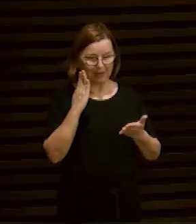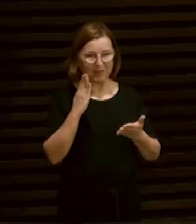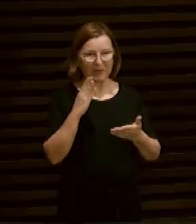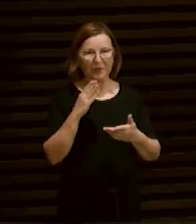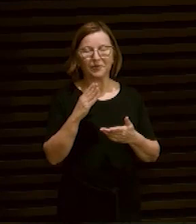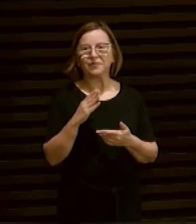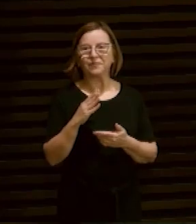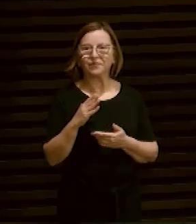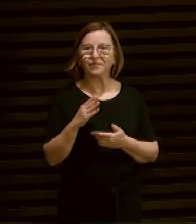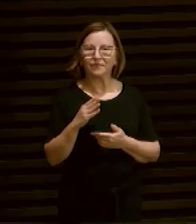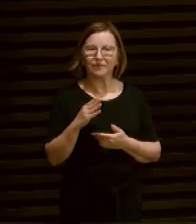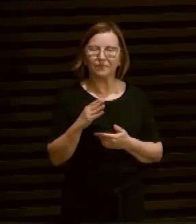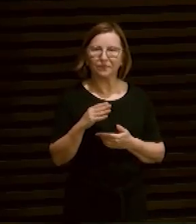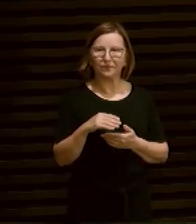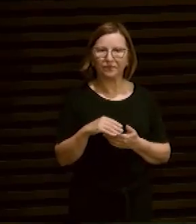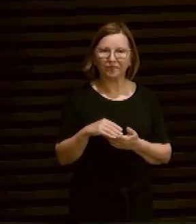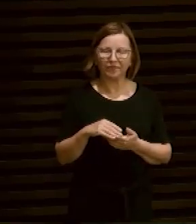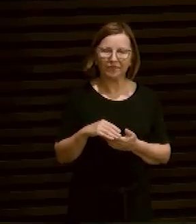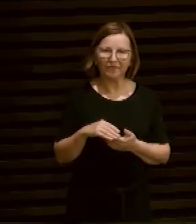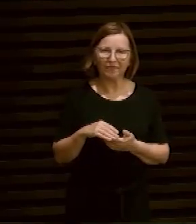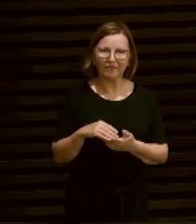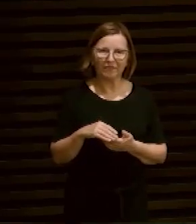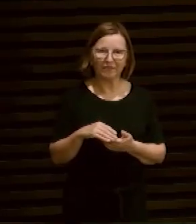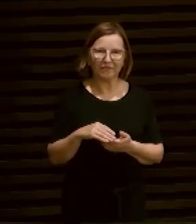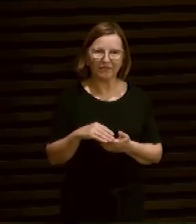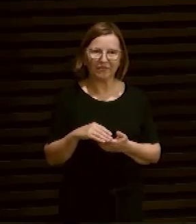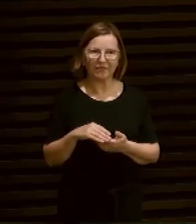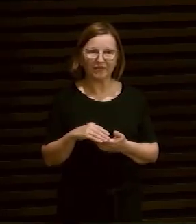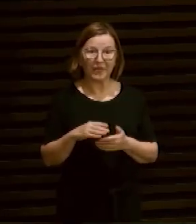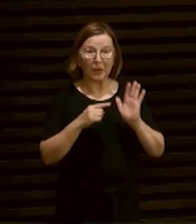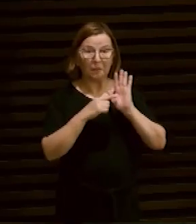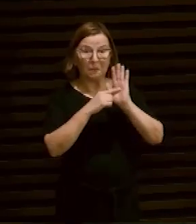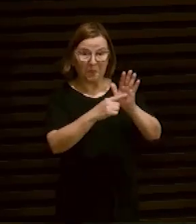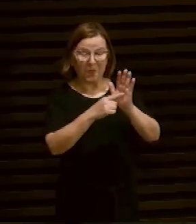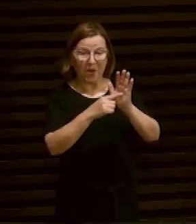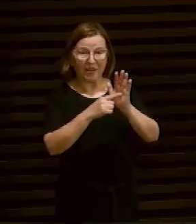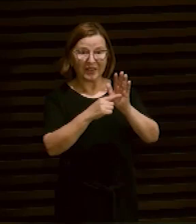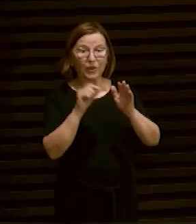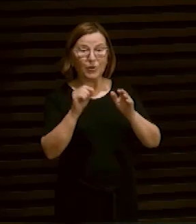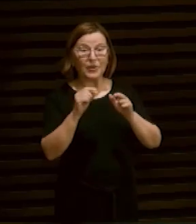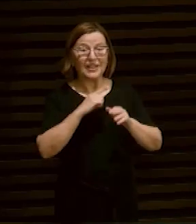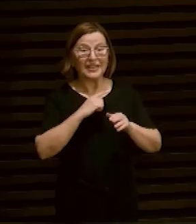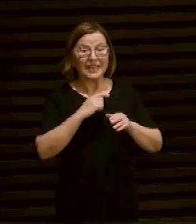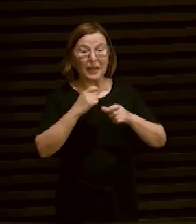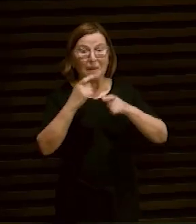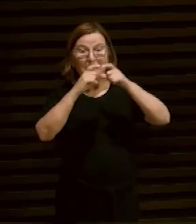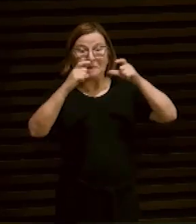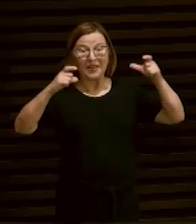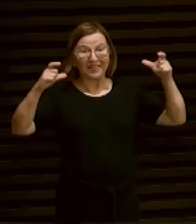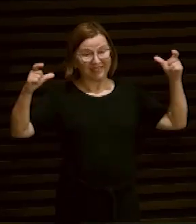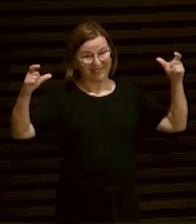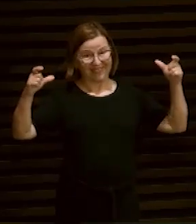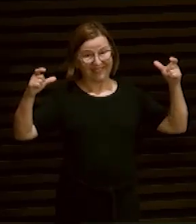do pescoço, trazendo aquilo que há de mais grande, não vou dizer nem maior, mais